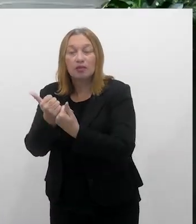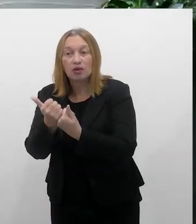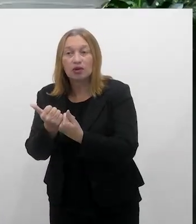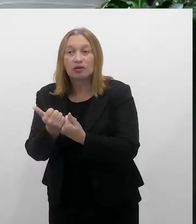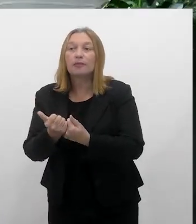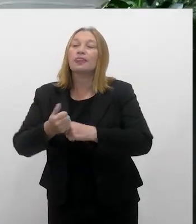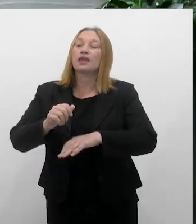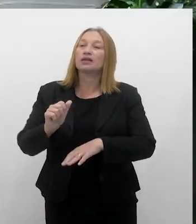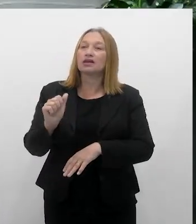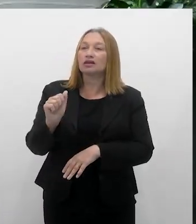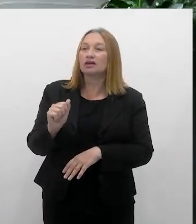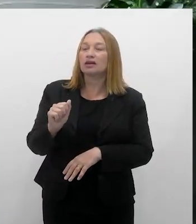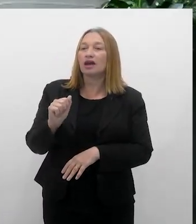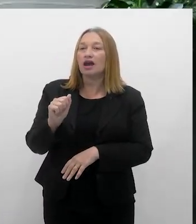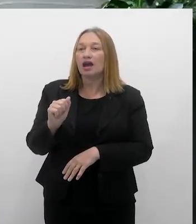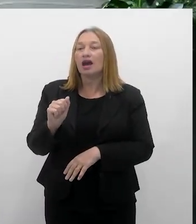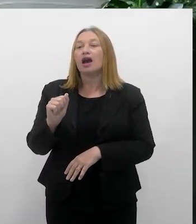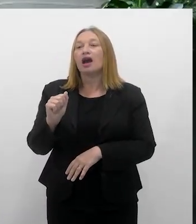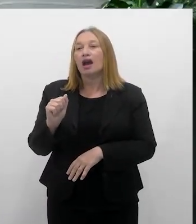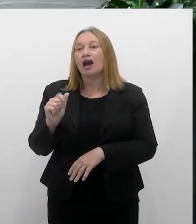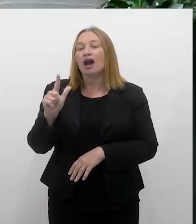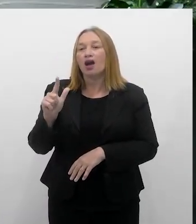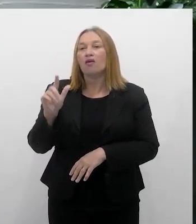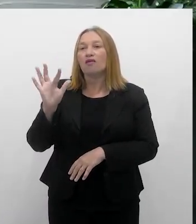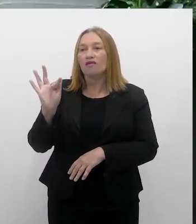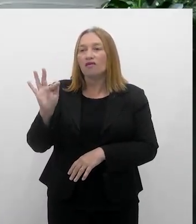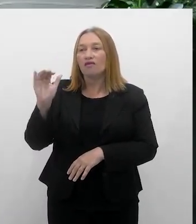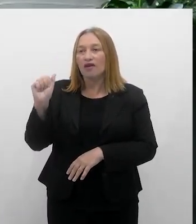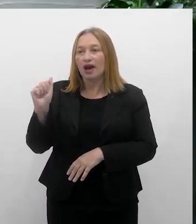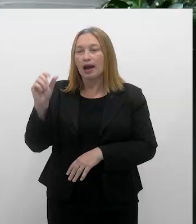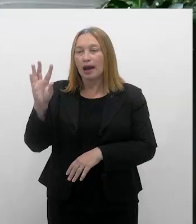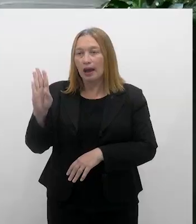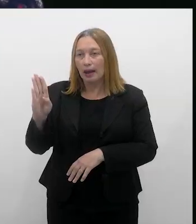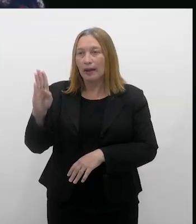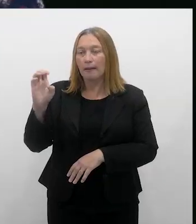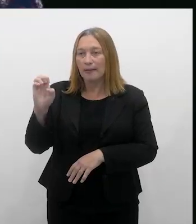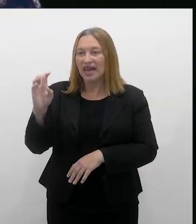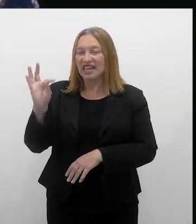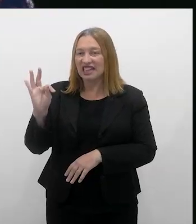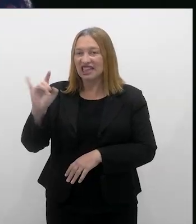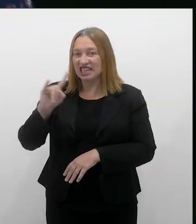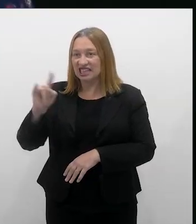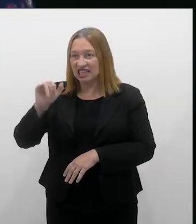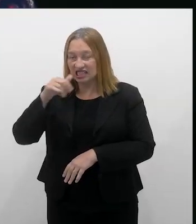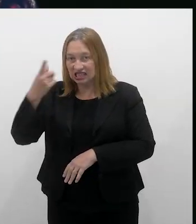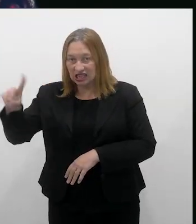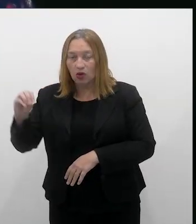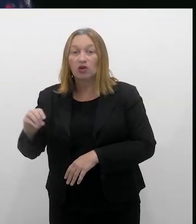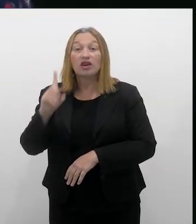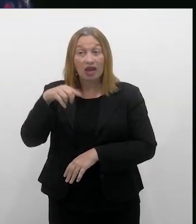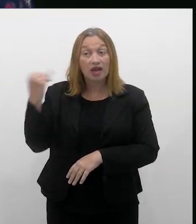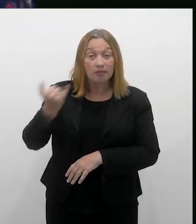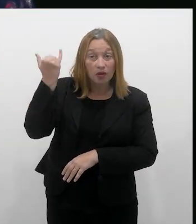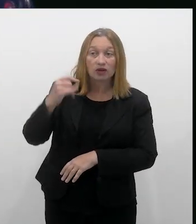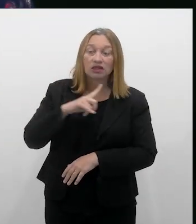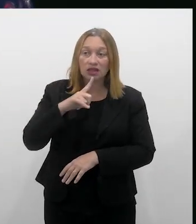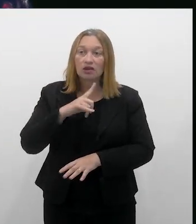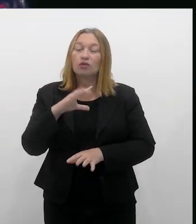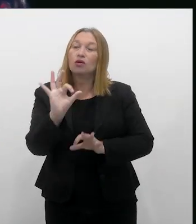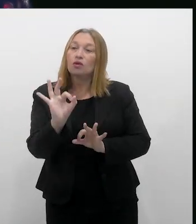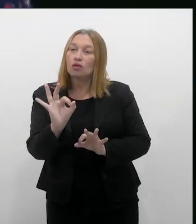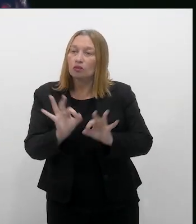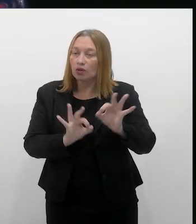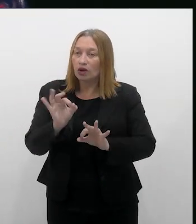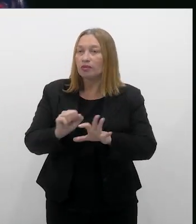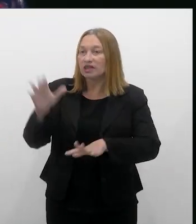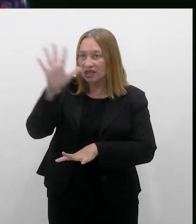esse suporte, inclusive na alfabetização, né, secretária? Que é muito importante, porque é lá que tudo começa. Sim. Não é? E existe um programa